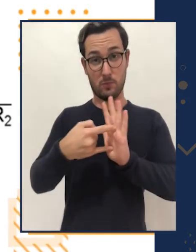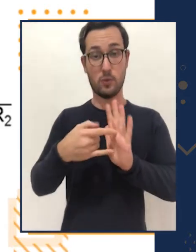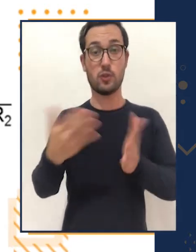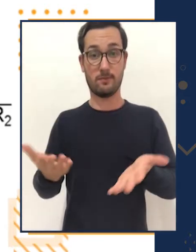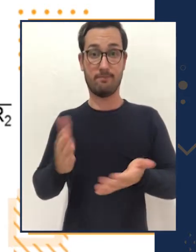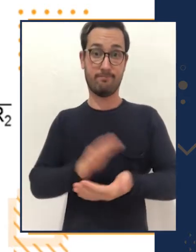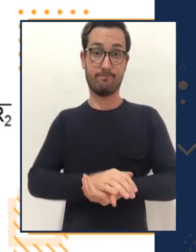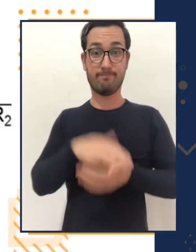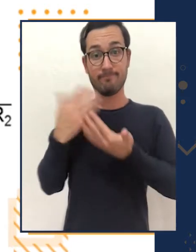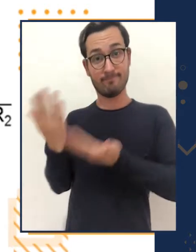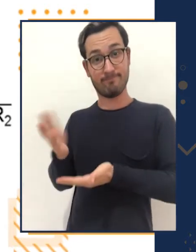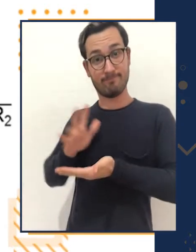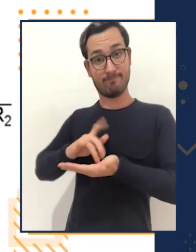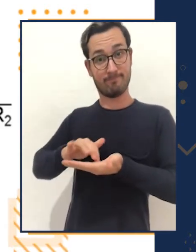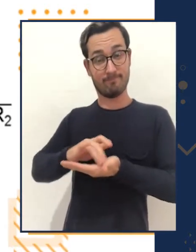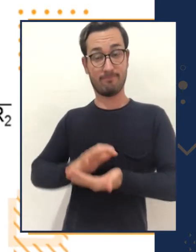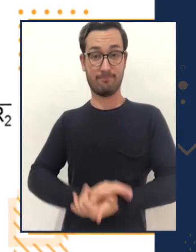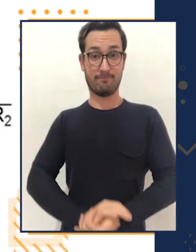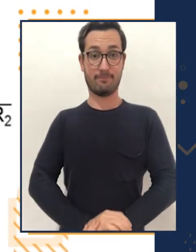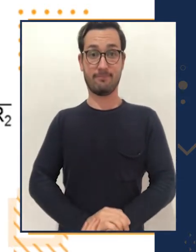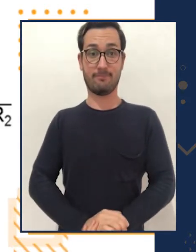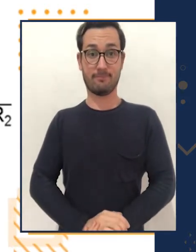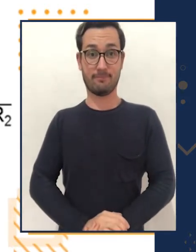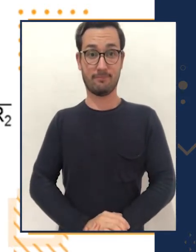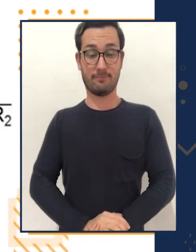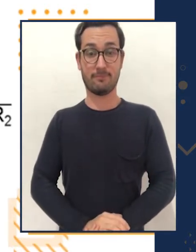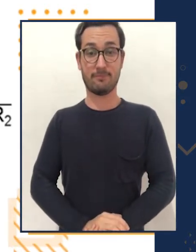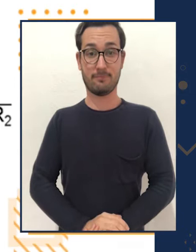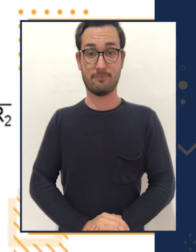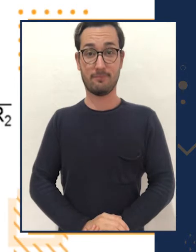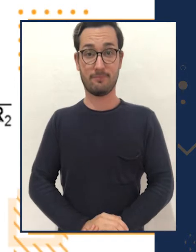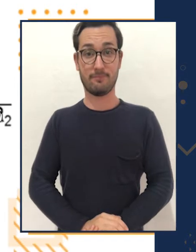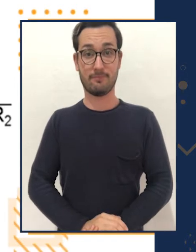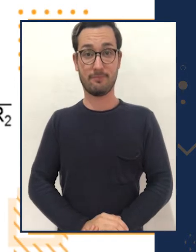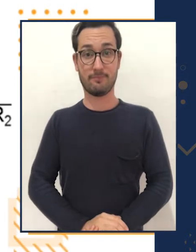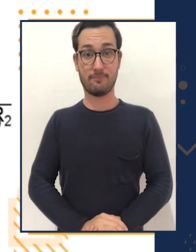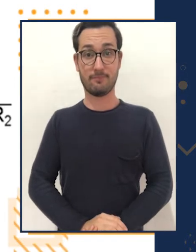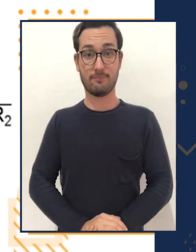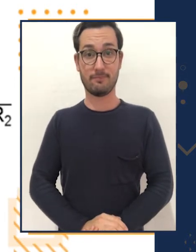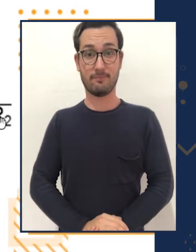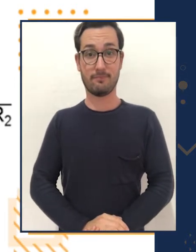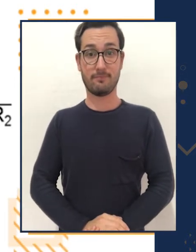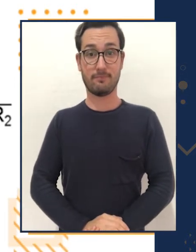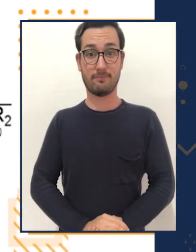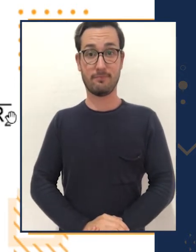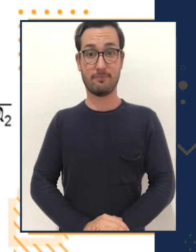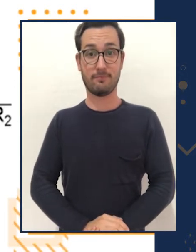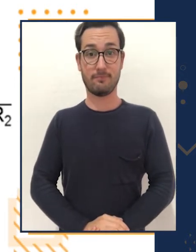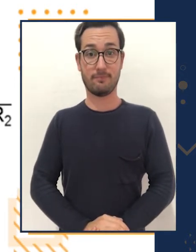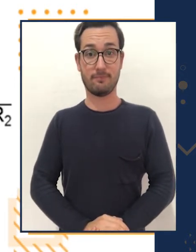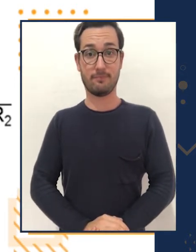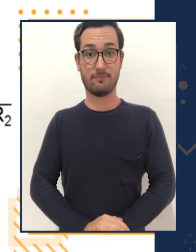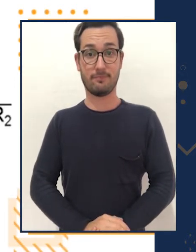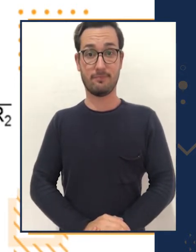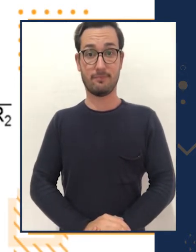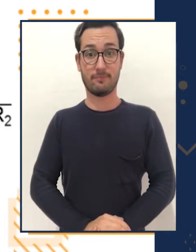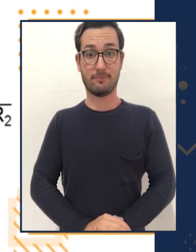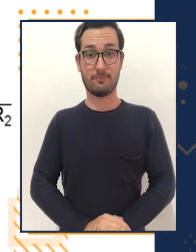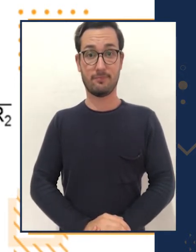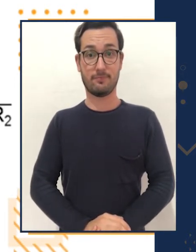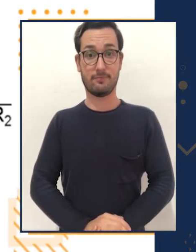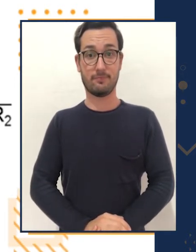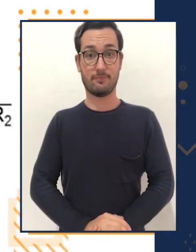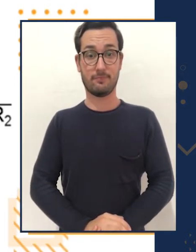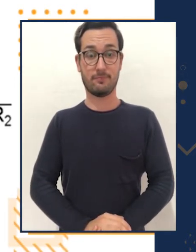ser encontrado por tensão da fonte vezes o R1 dividido pela soma do R1 e R2. E